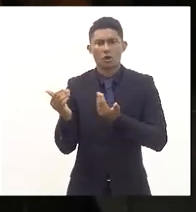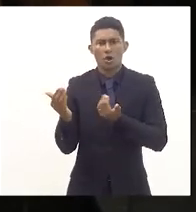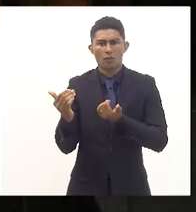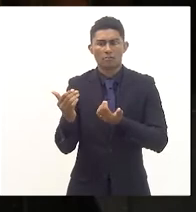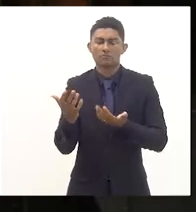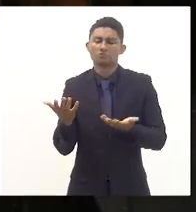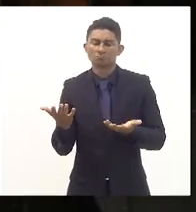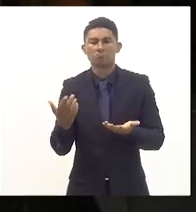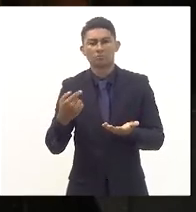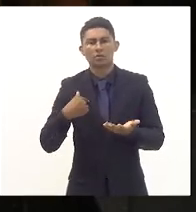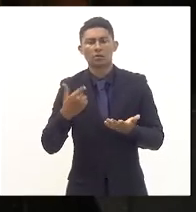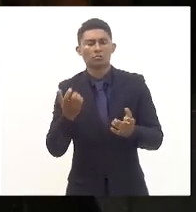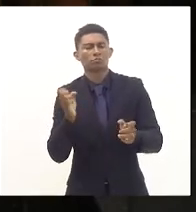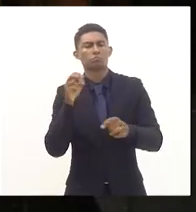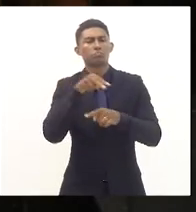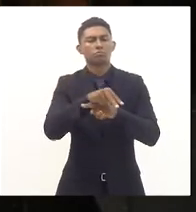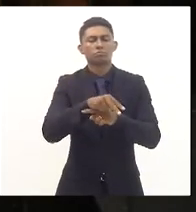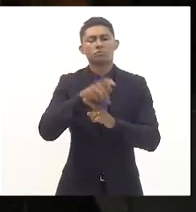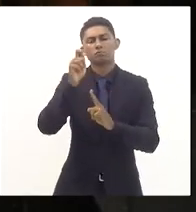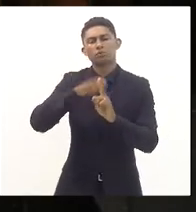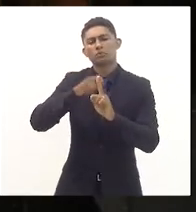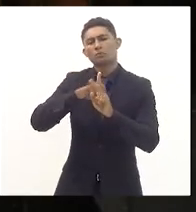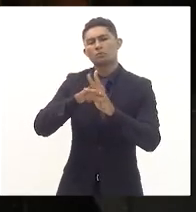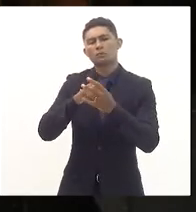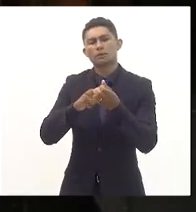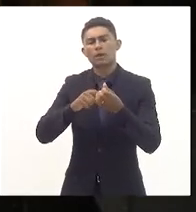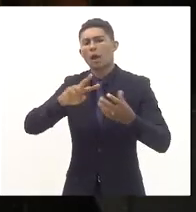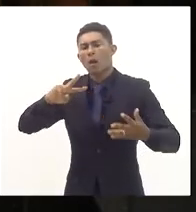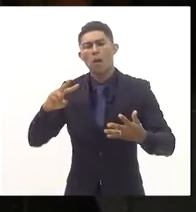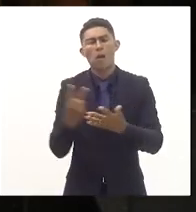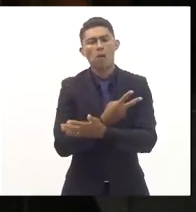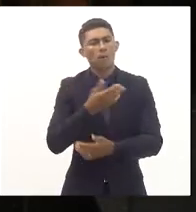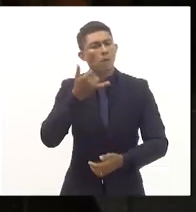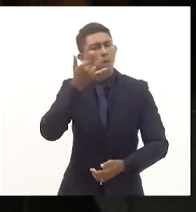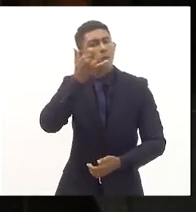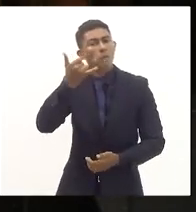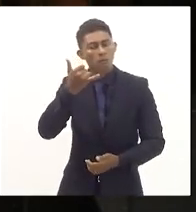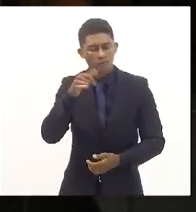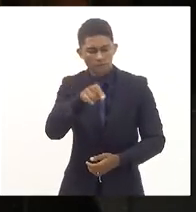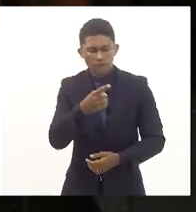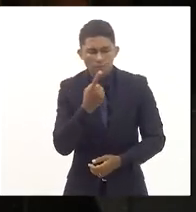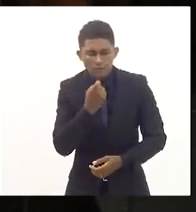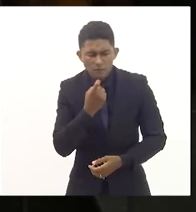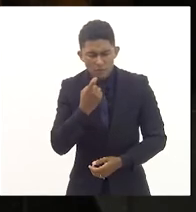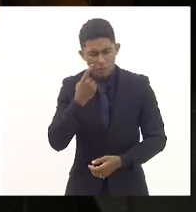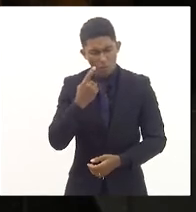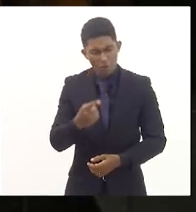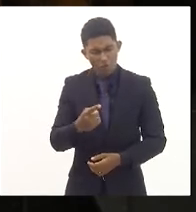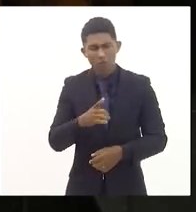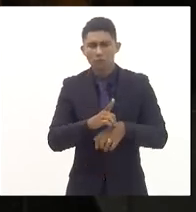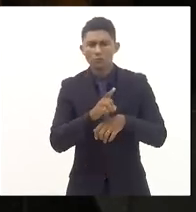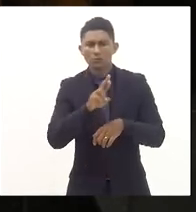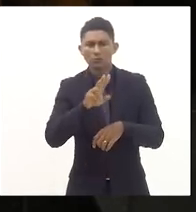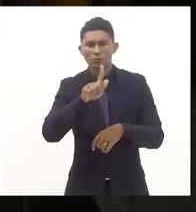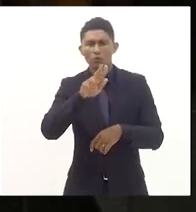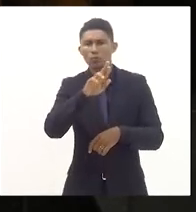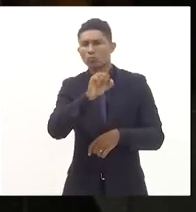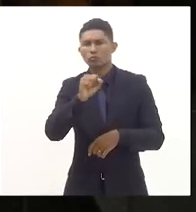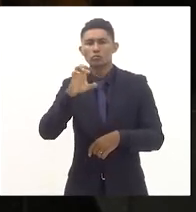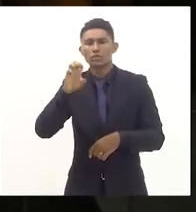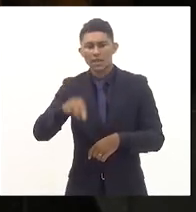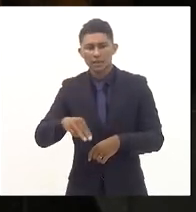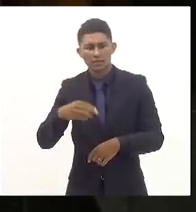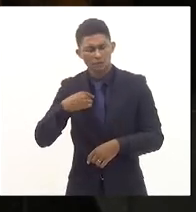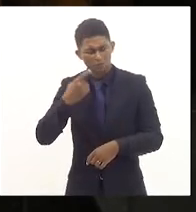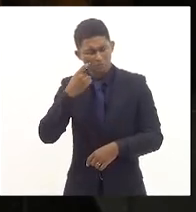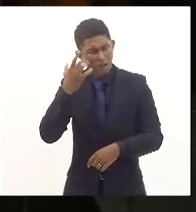eu chego acho que elas seis meses na central de crédito e toca o telefone vermelho que só conhece bem era Doutor gosto eu gosto deve ter deve ter feito